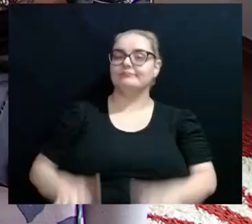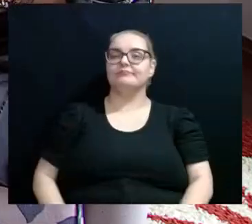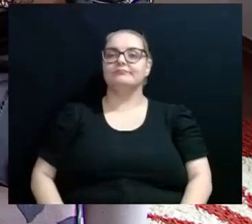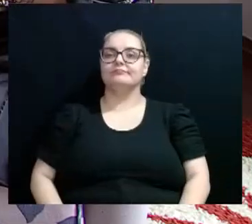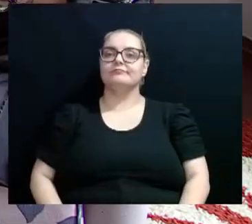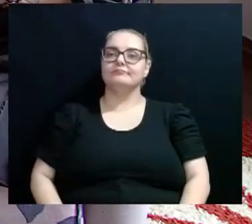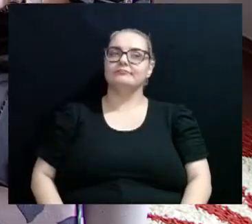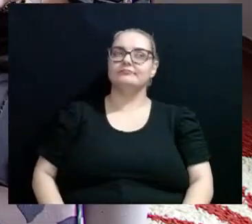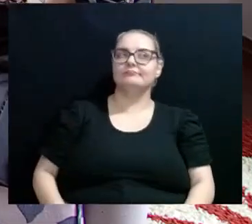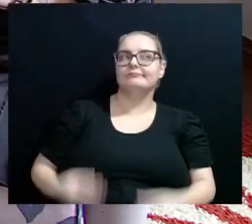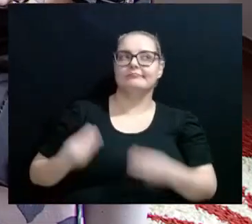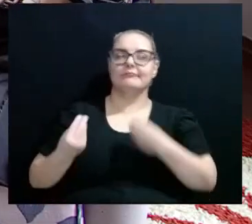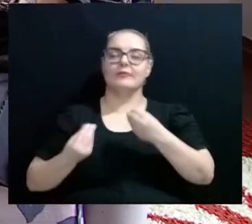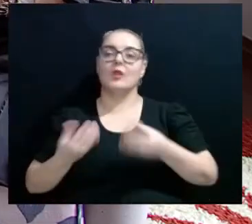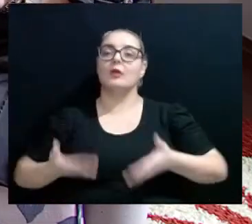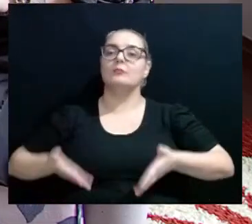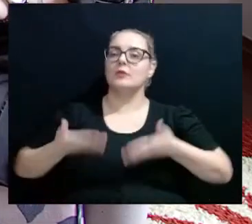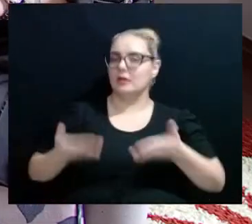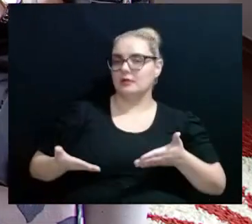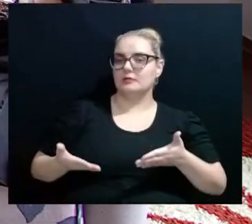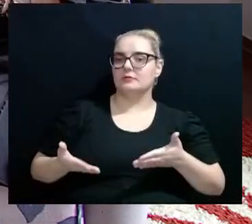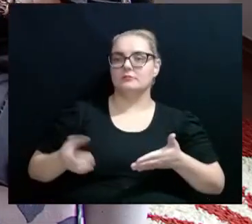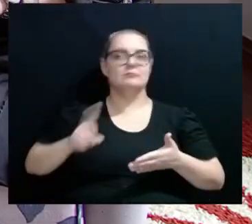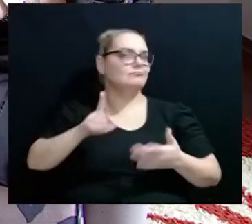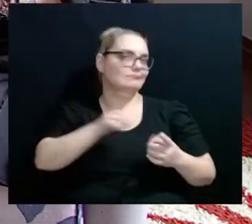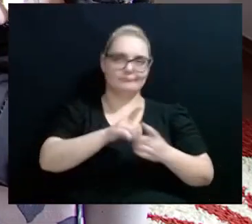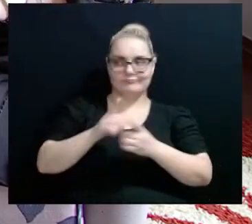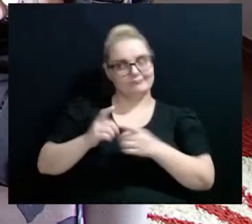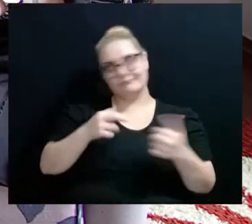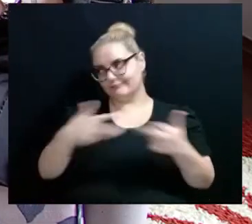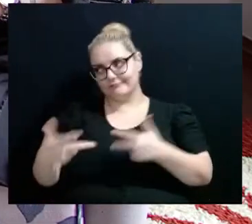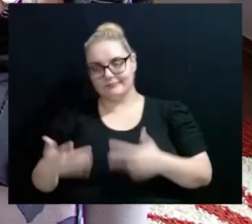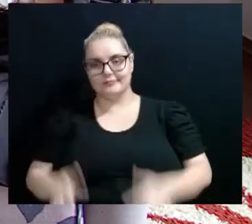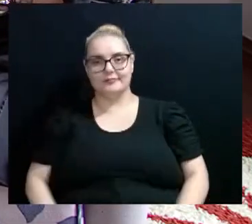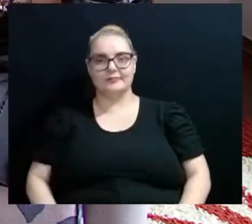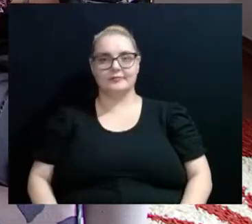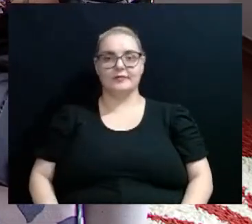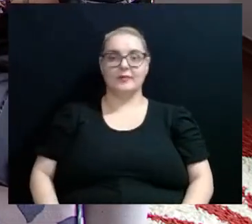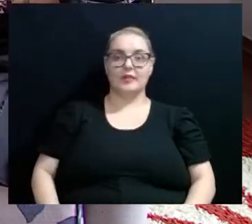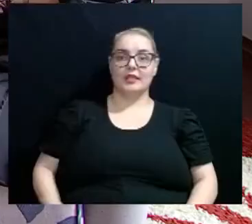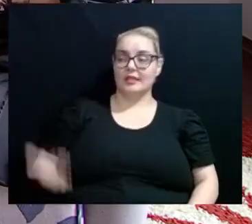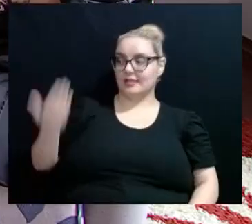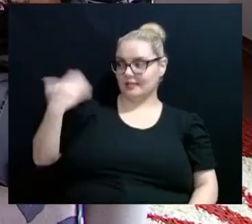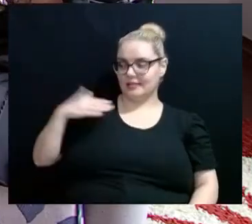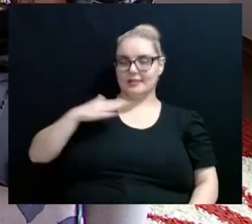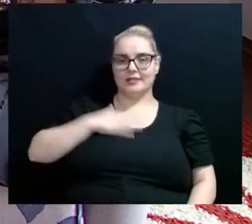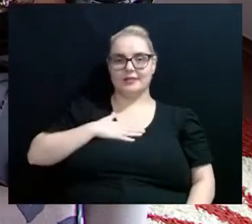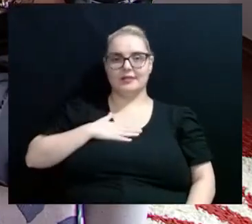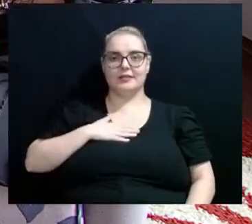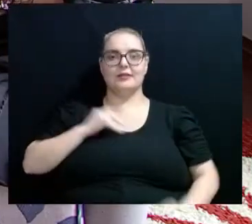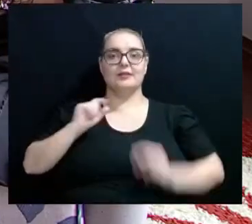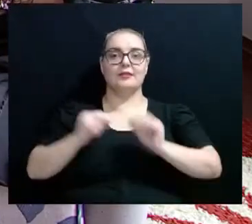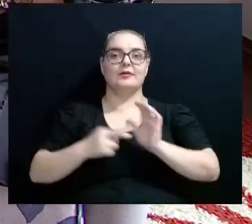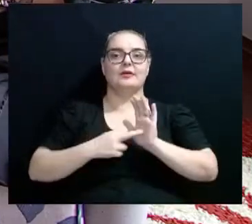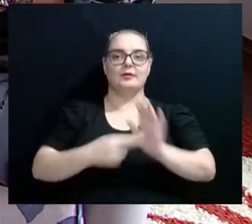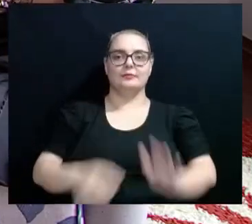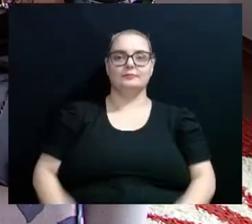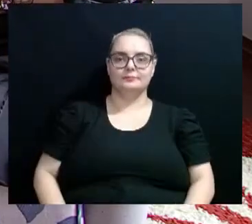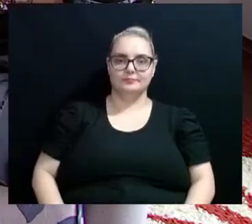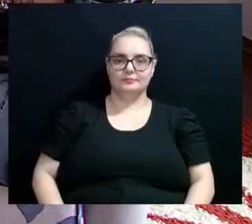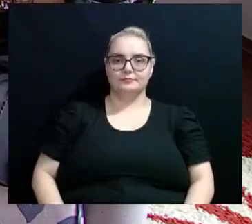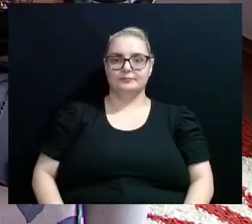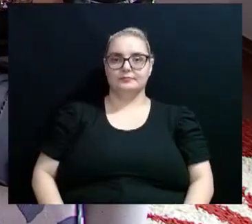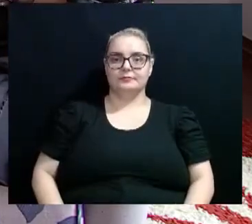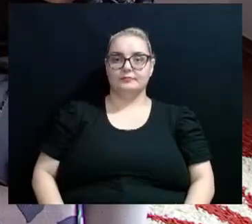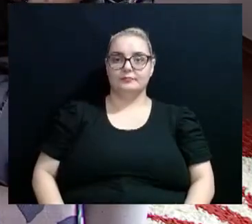sentido de como é essa leveza de não atender esses padrões. E essa tela que está um pouco mais atrás de mim, ela